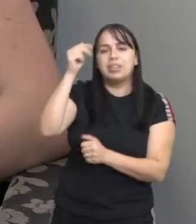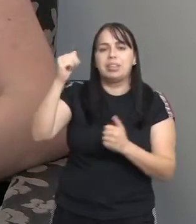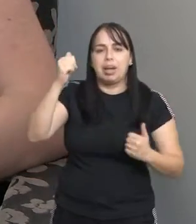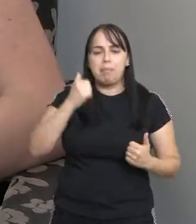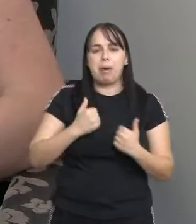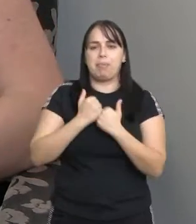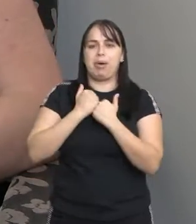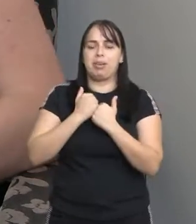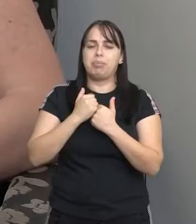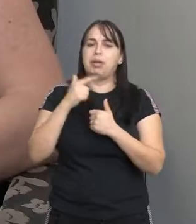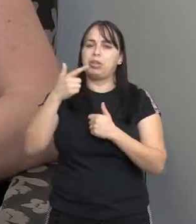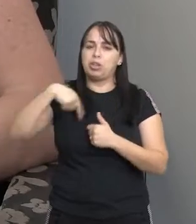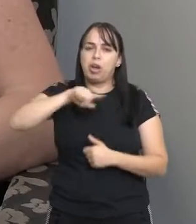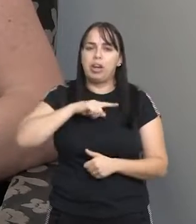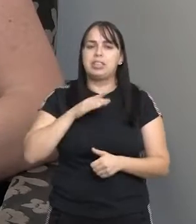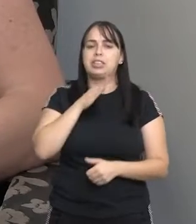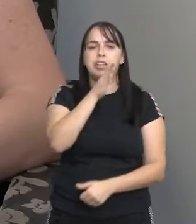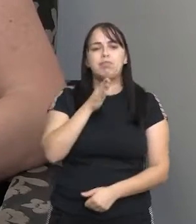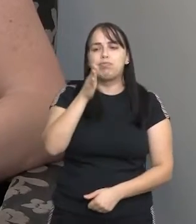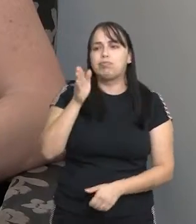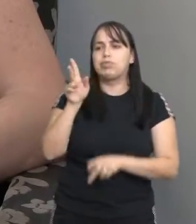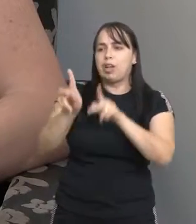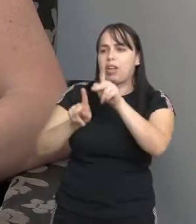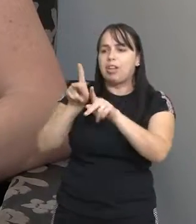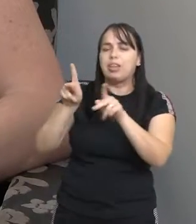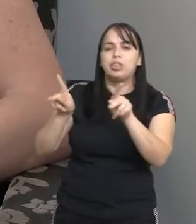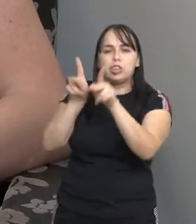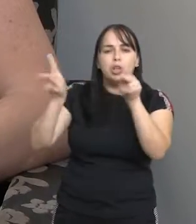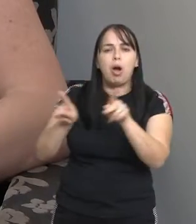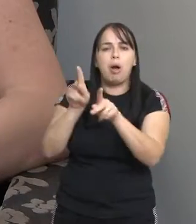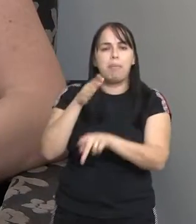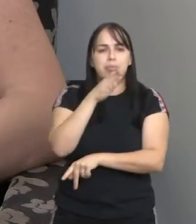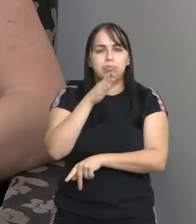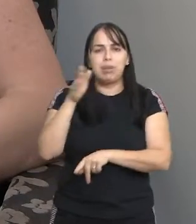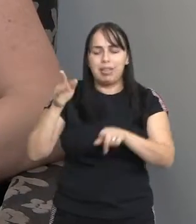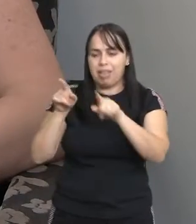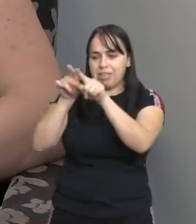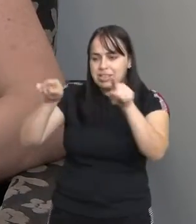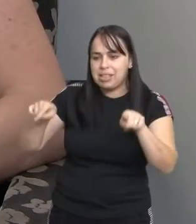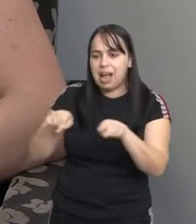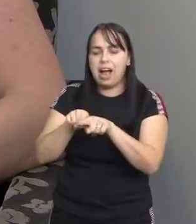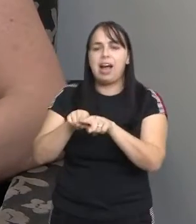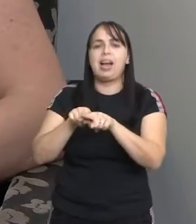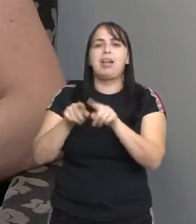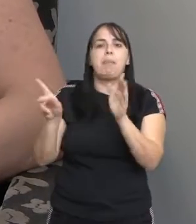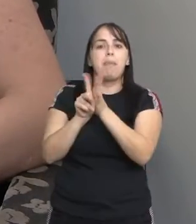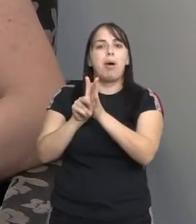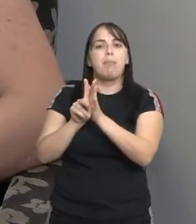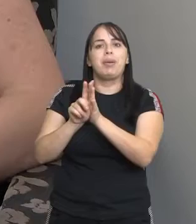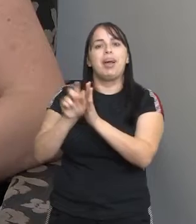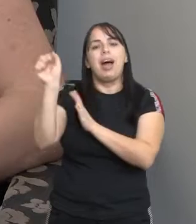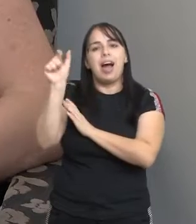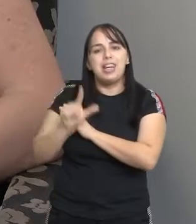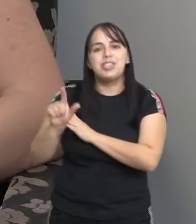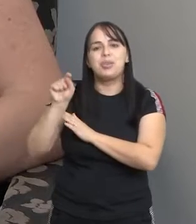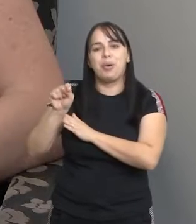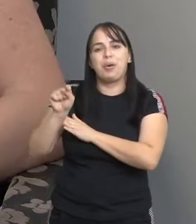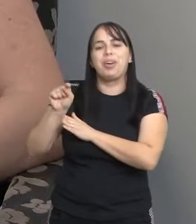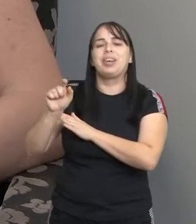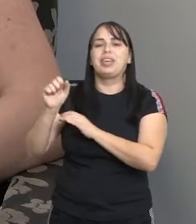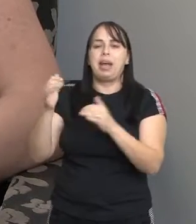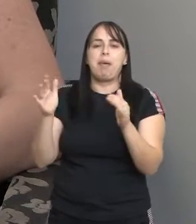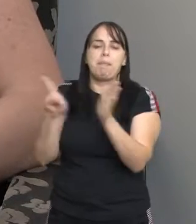apoio para a gente estar, né, nos shoppings. Hoje existem salas para criança autista,